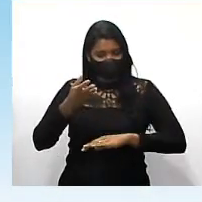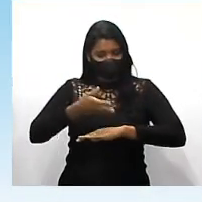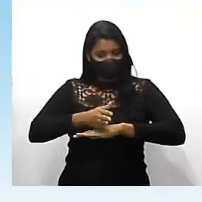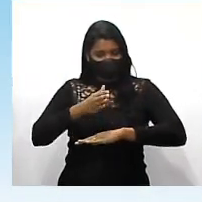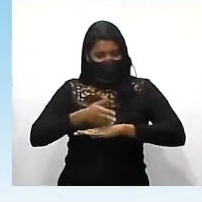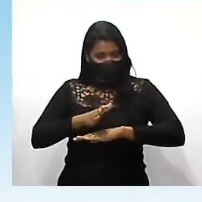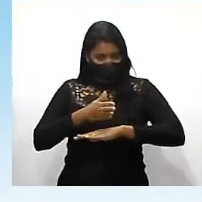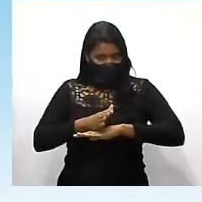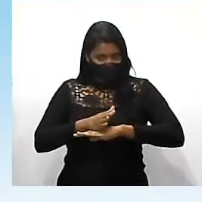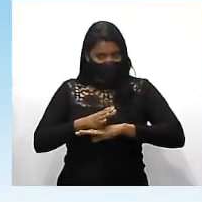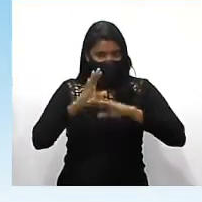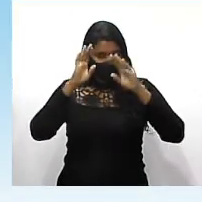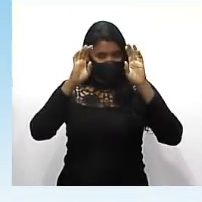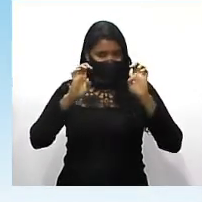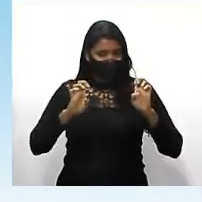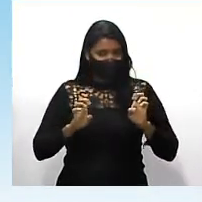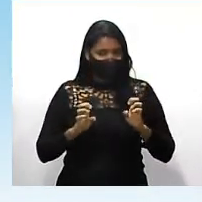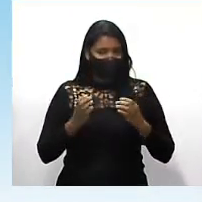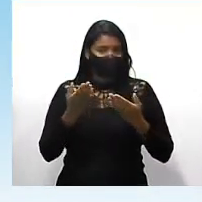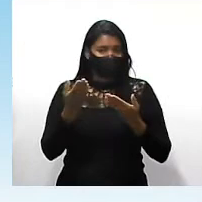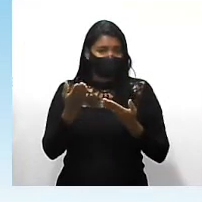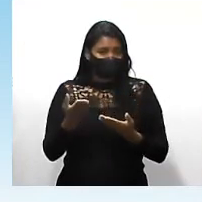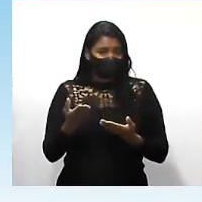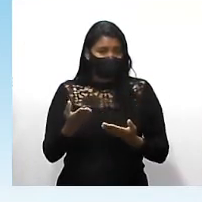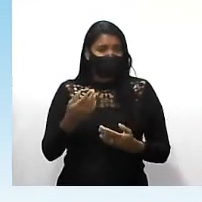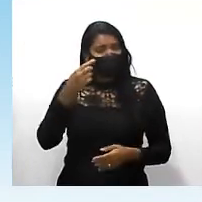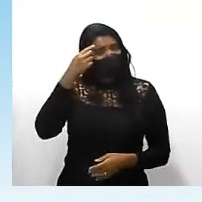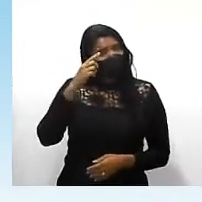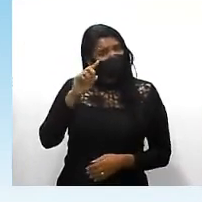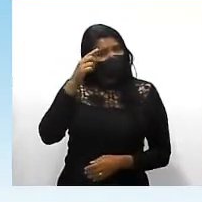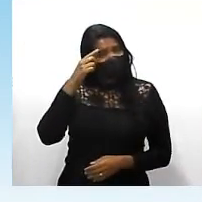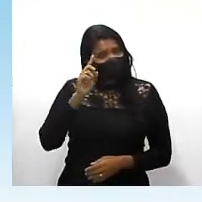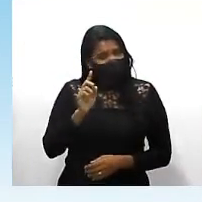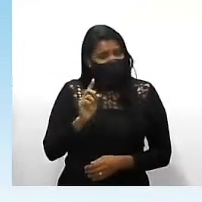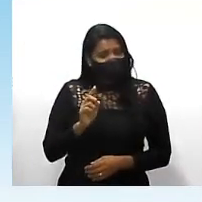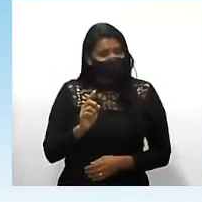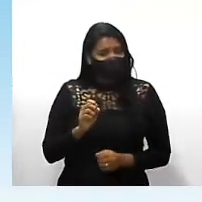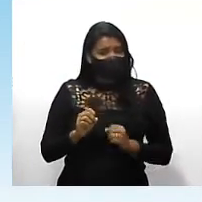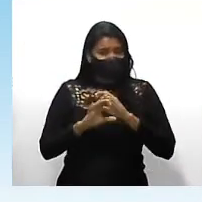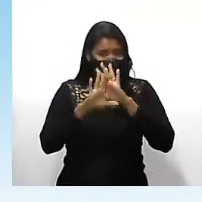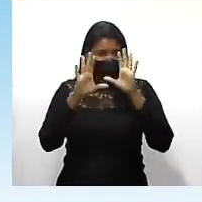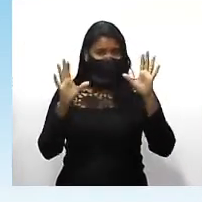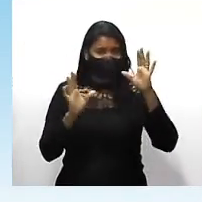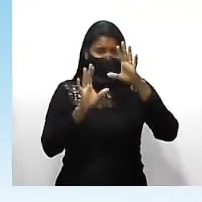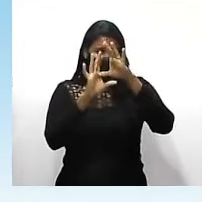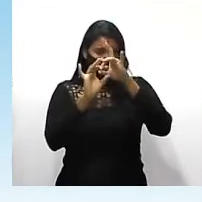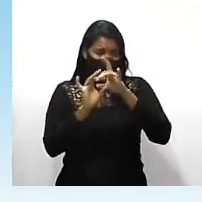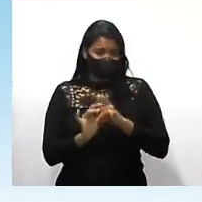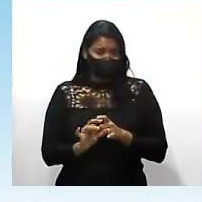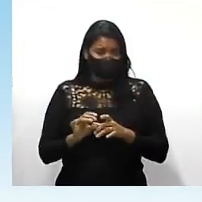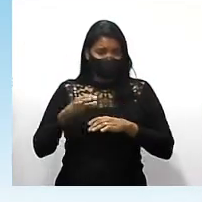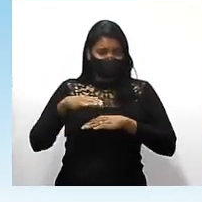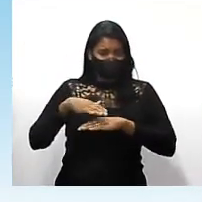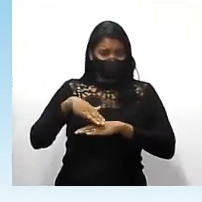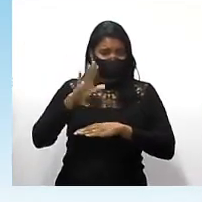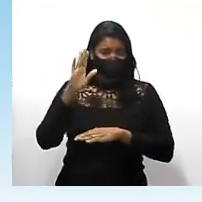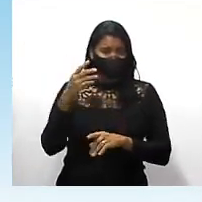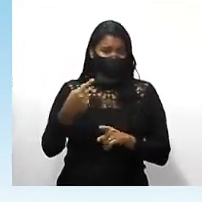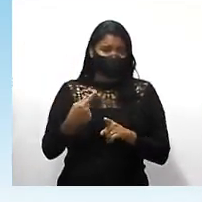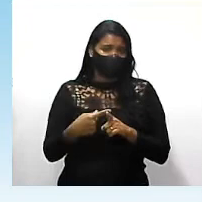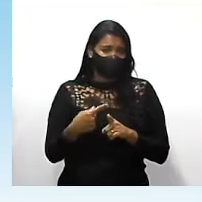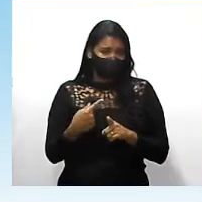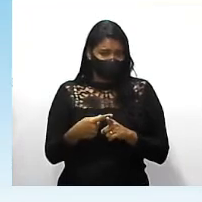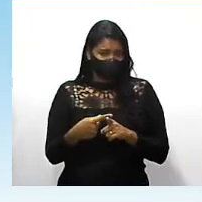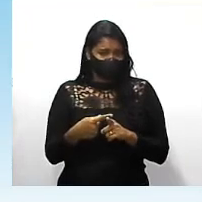da ética, como eu vou trazer a ética para o meu dia a dia e, claro, em um contexto bem maior, porque é